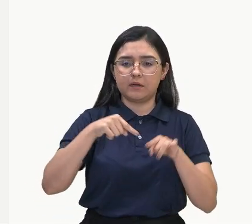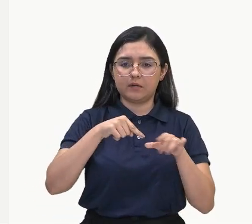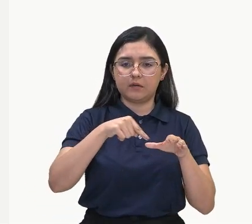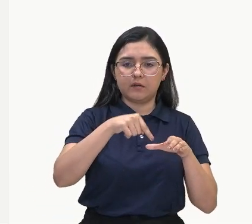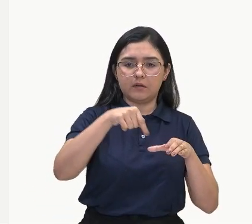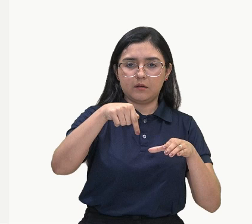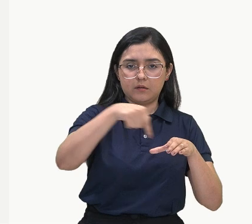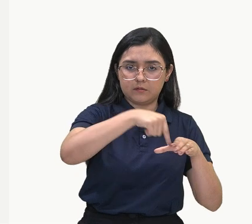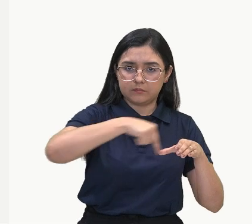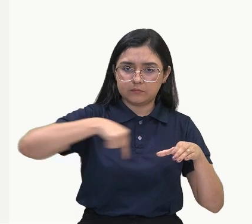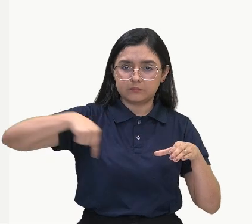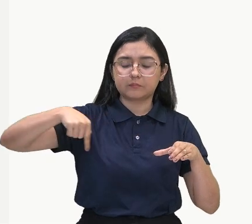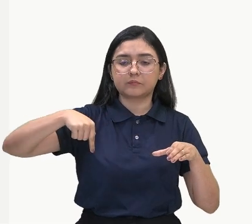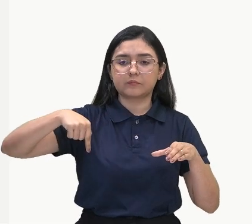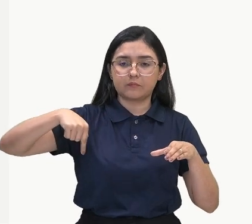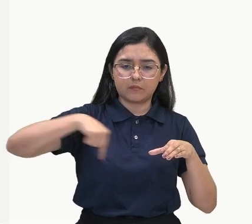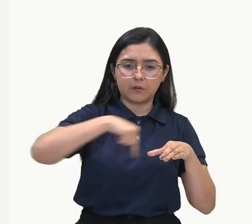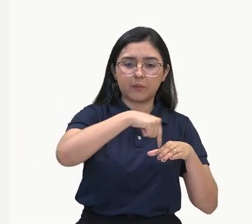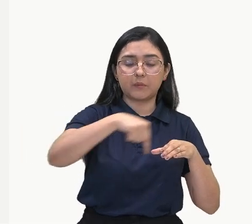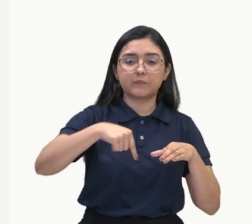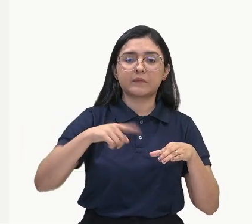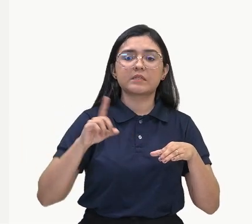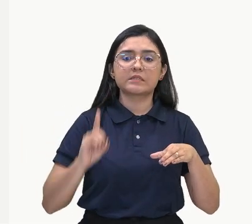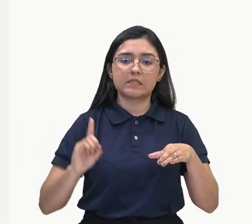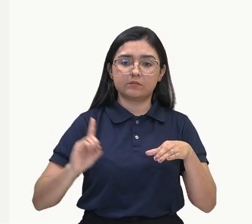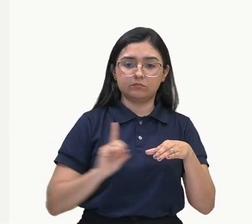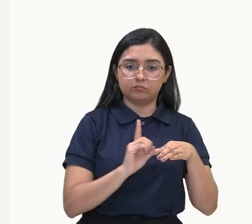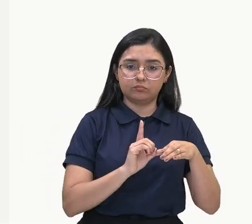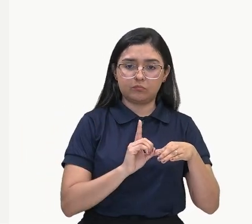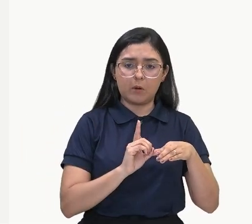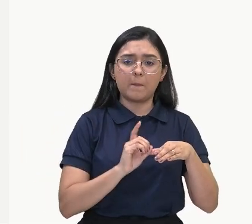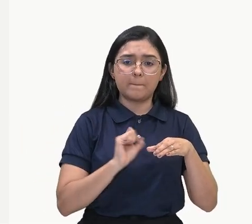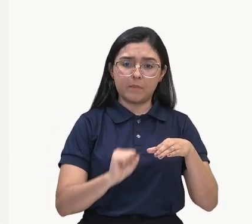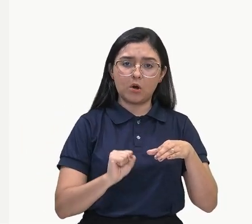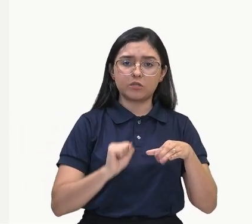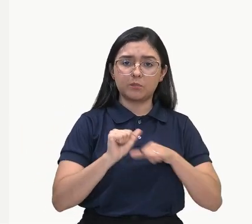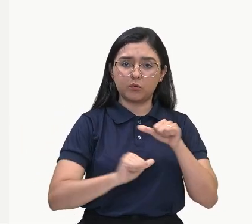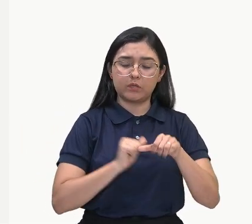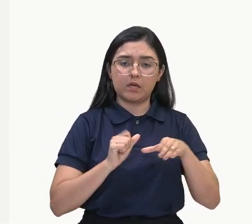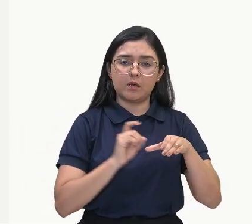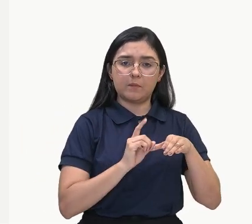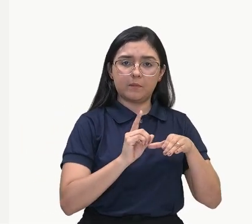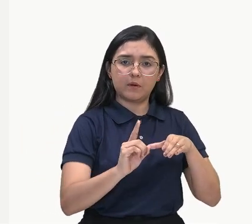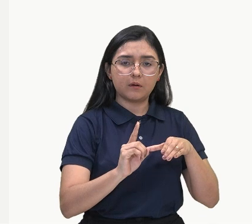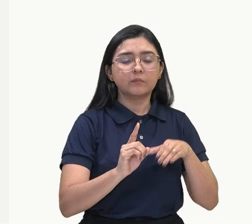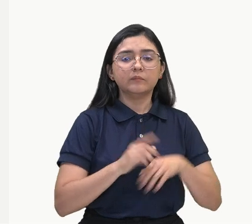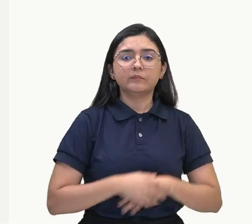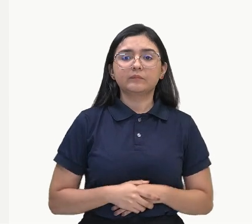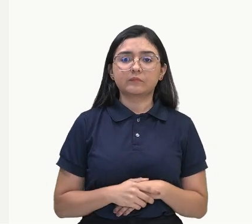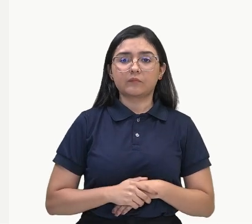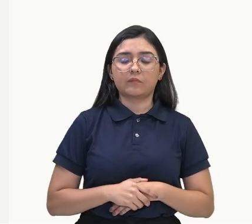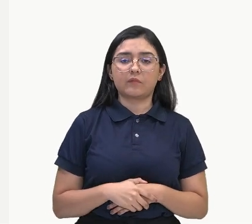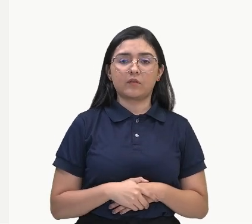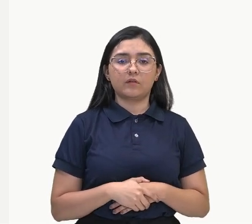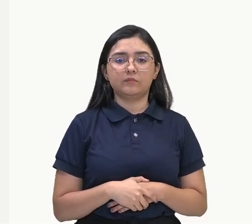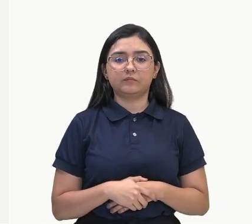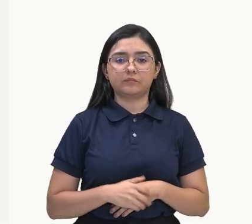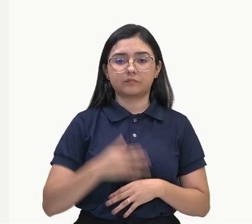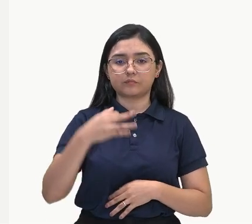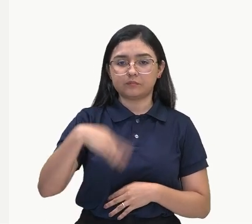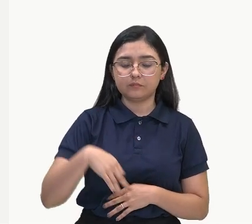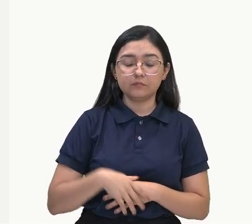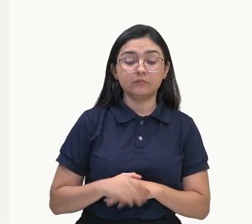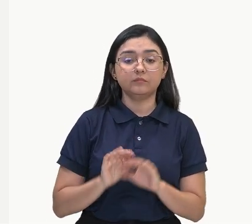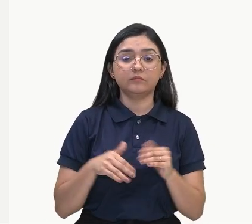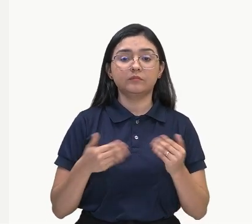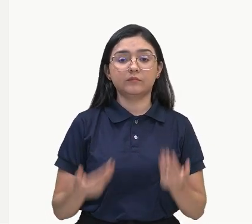o atleta que está, porventura, nessa extremidade, ele pode se deslocar para a pista mais central. Perfeito?